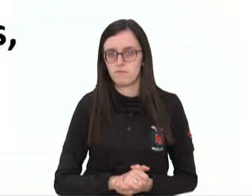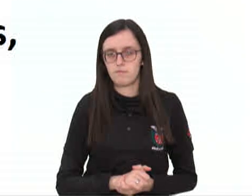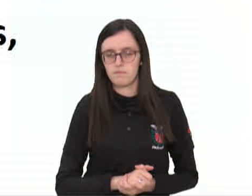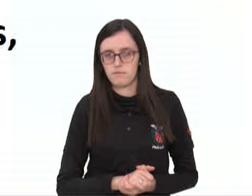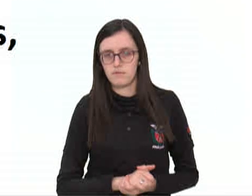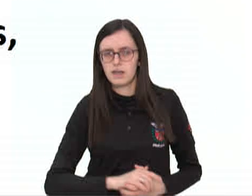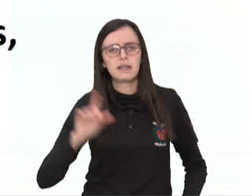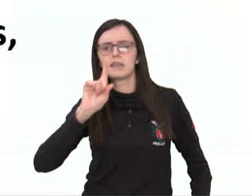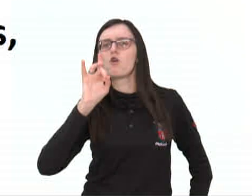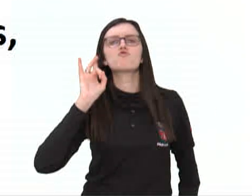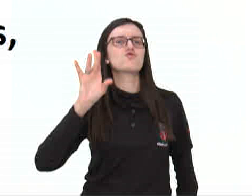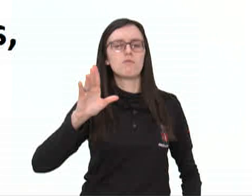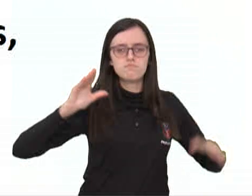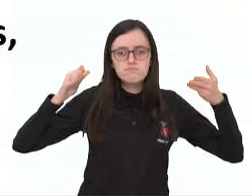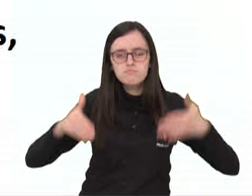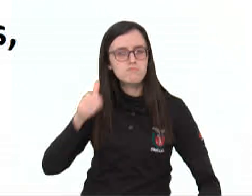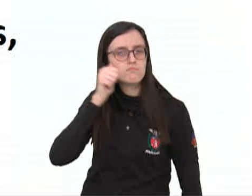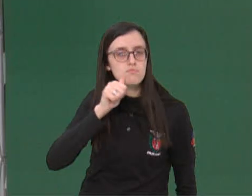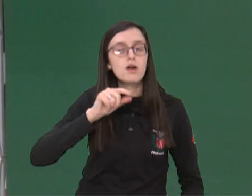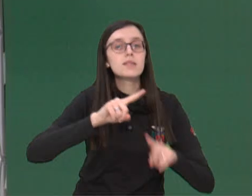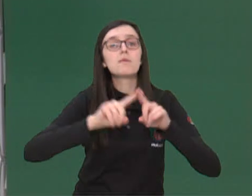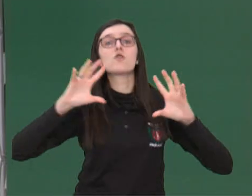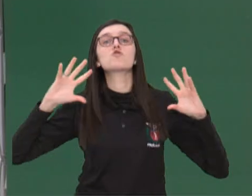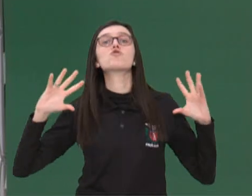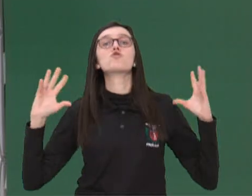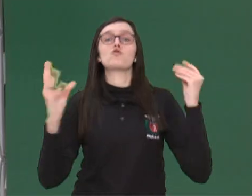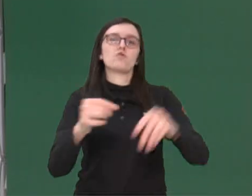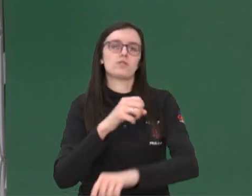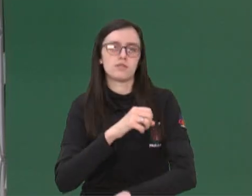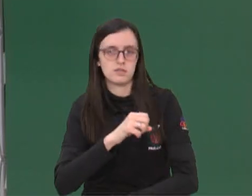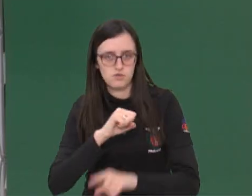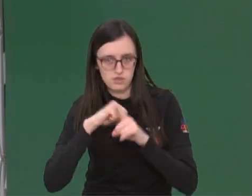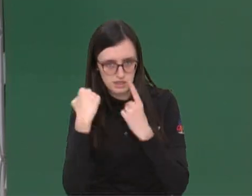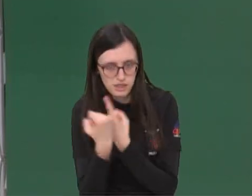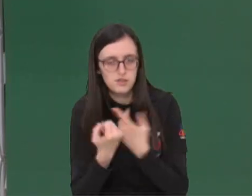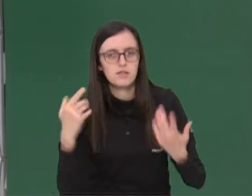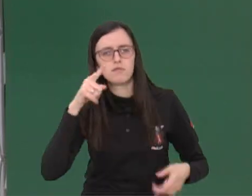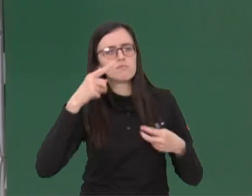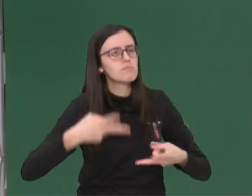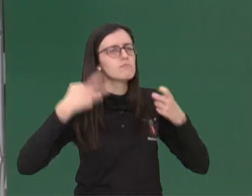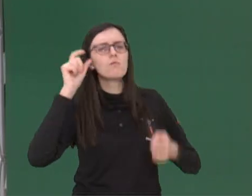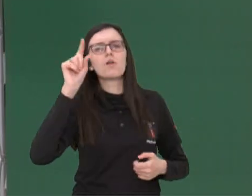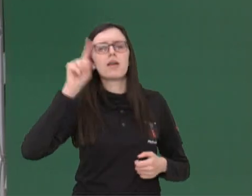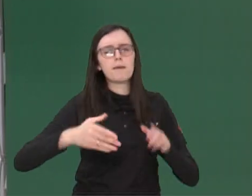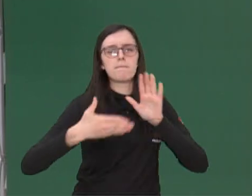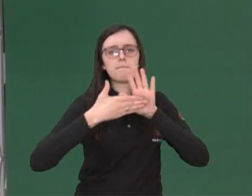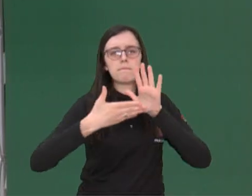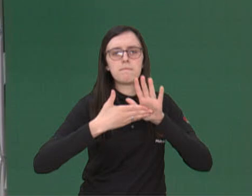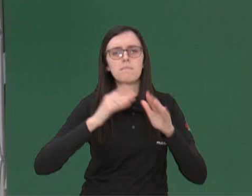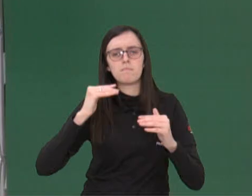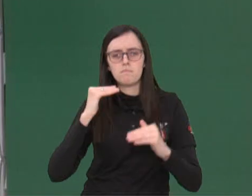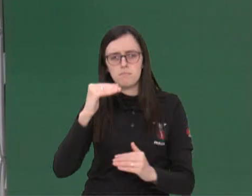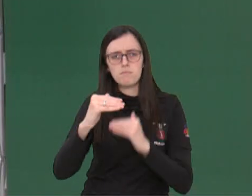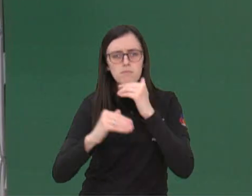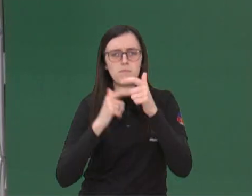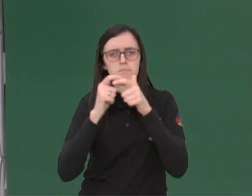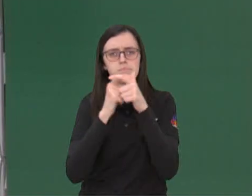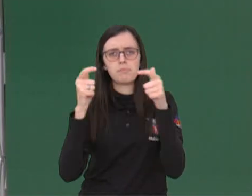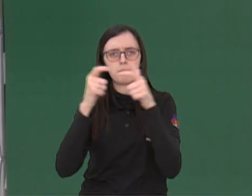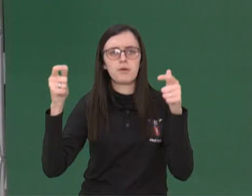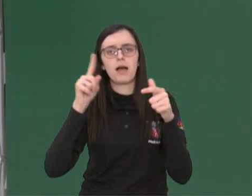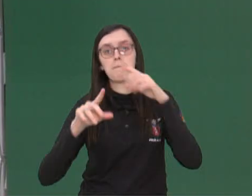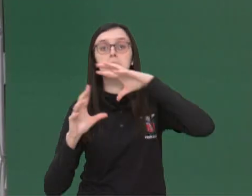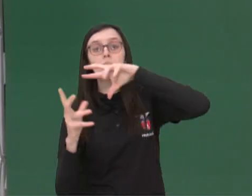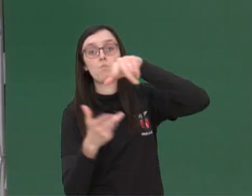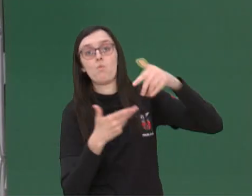Não apenas para as mulheres, mas para toda a sociedade. Então você repara em pautas cada vez maiores para o